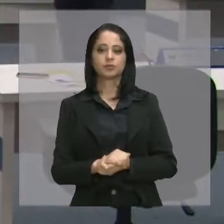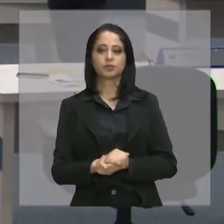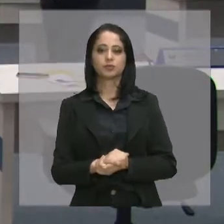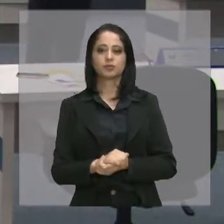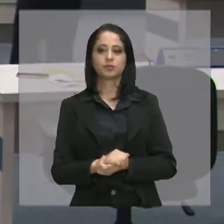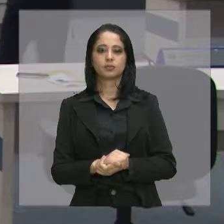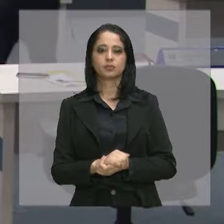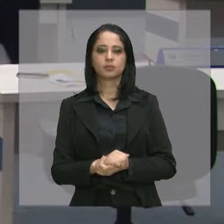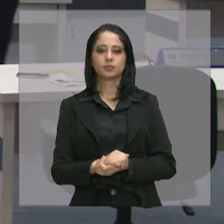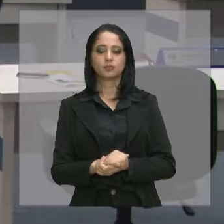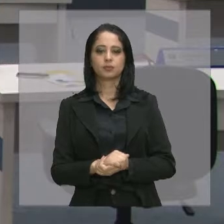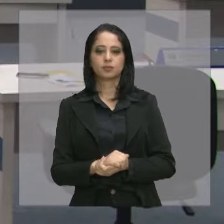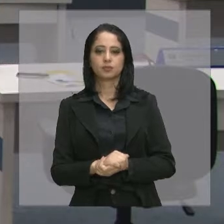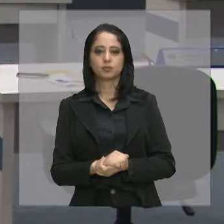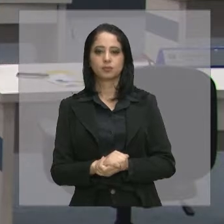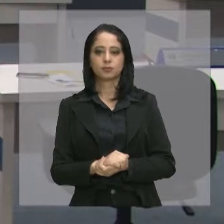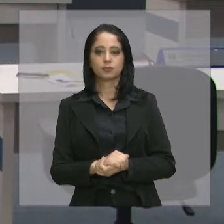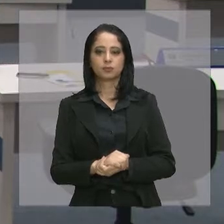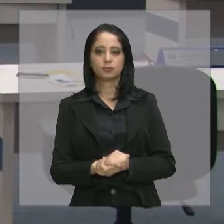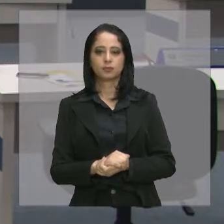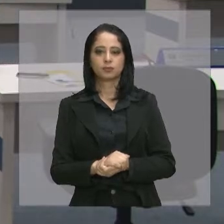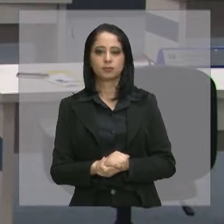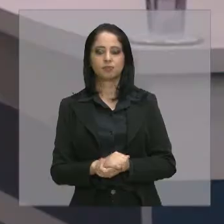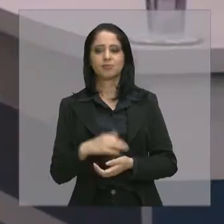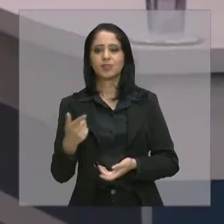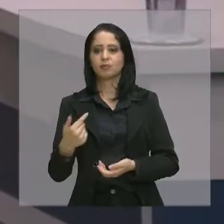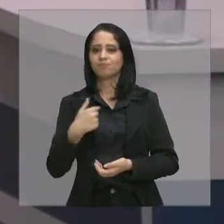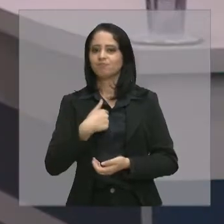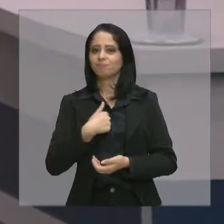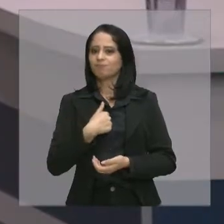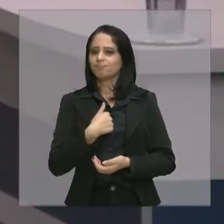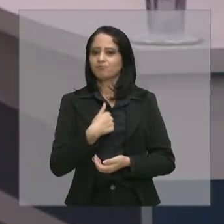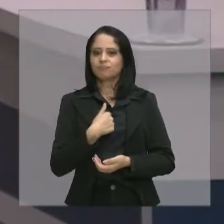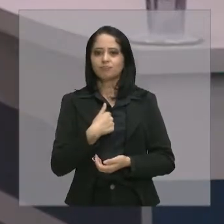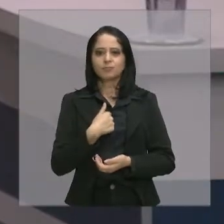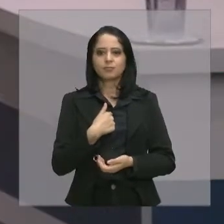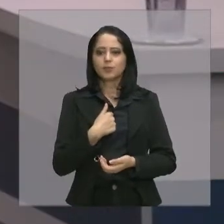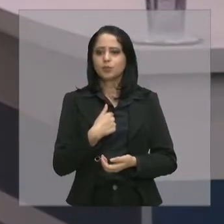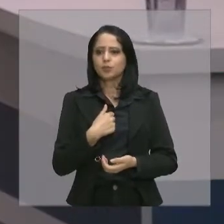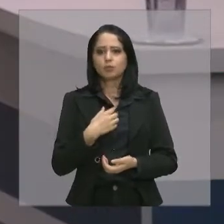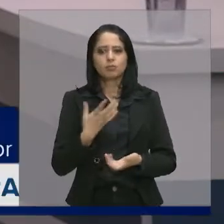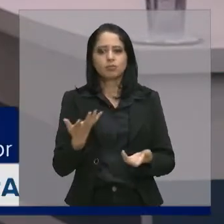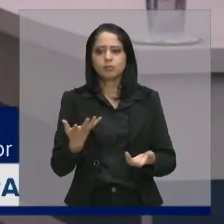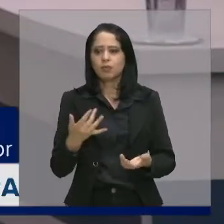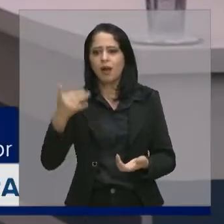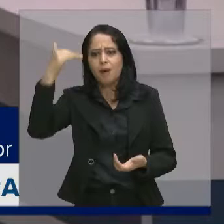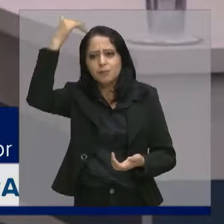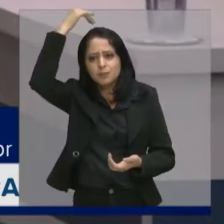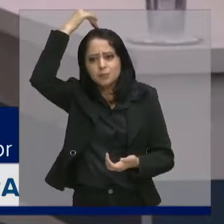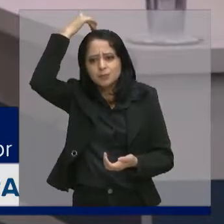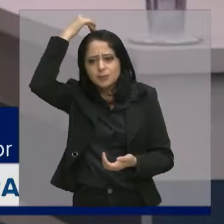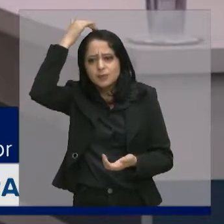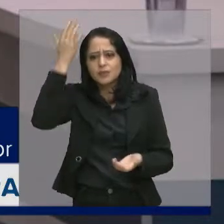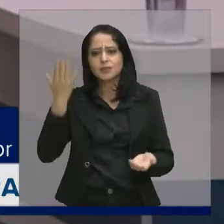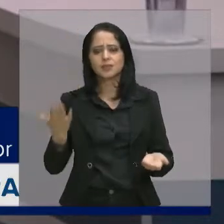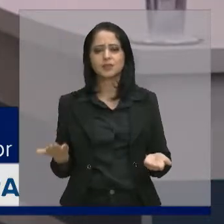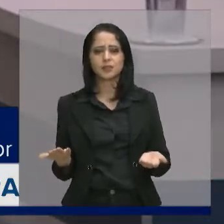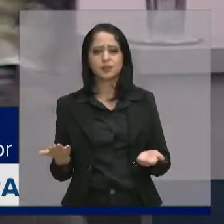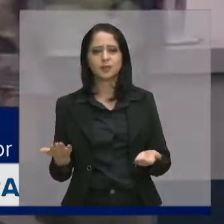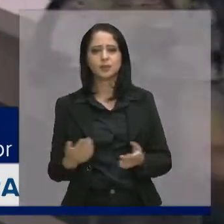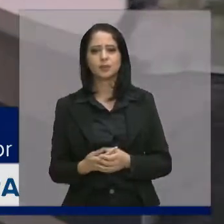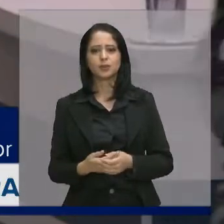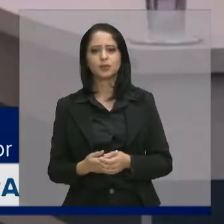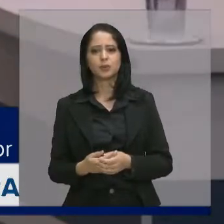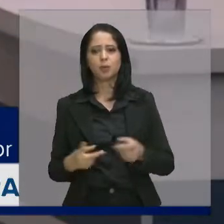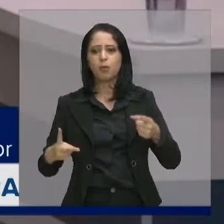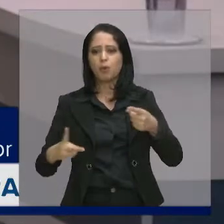Me somar aqui com a minha indignação sobre os cortes que teve aí no Ministério da Ciência e Tecnologia.